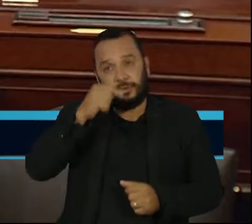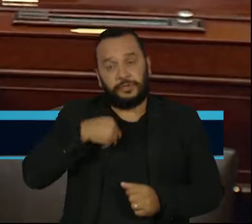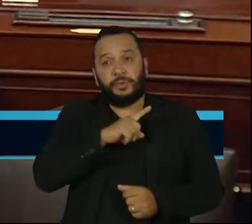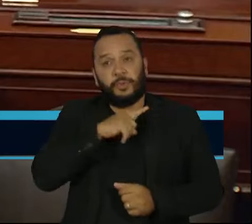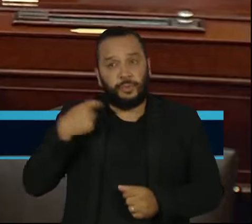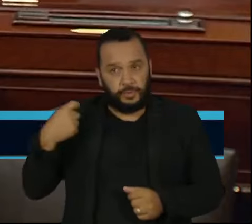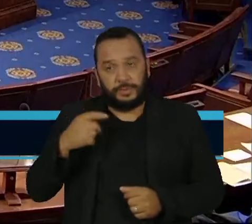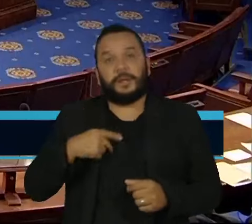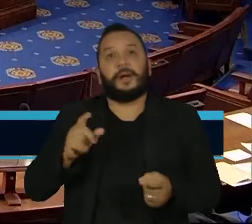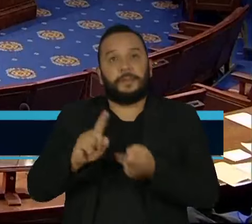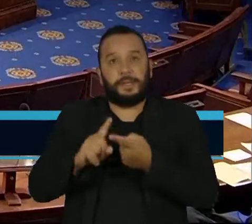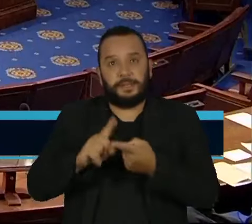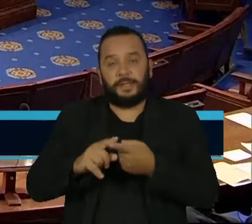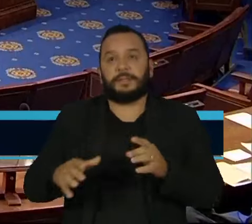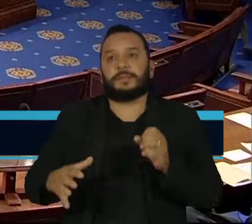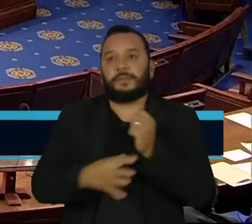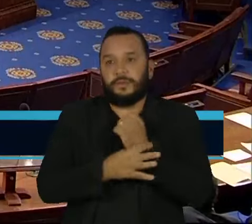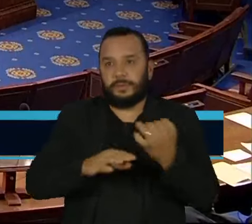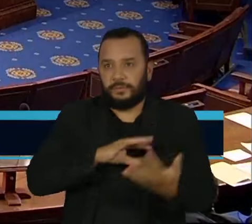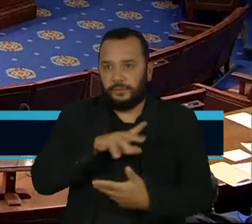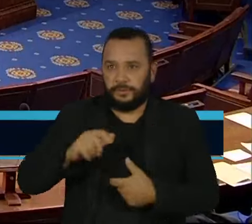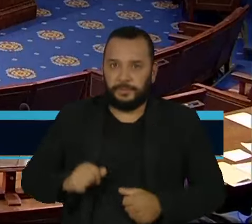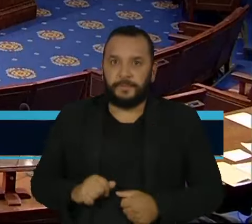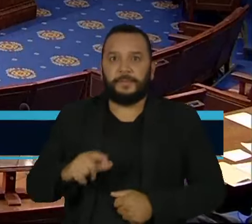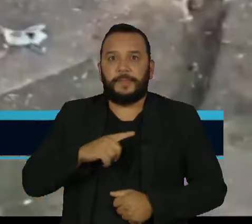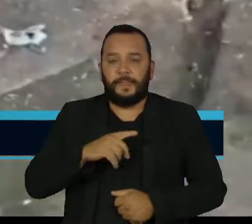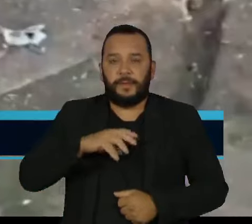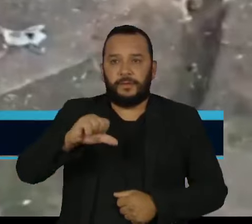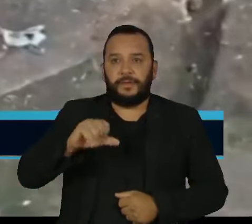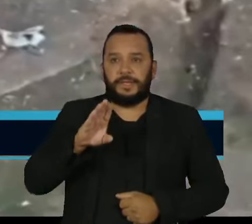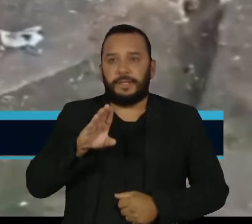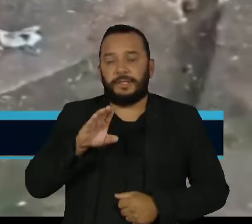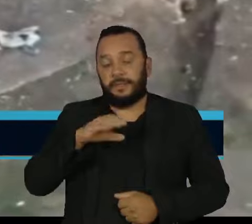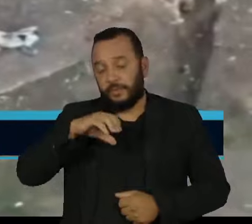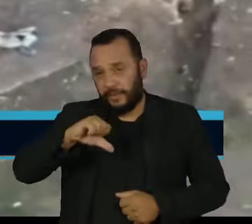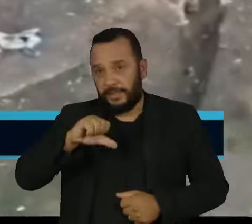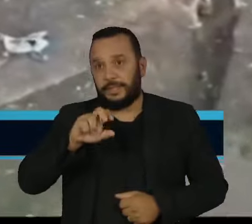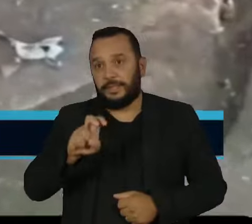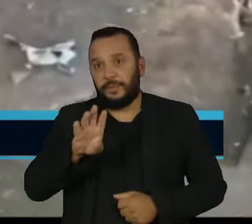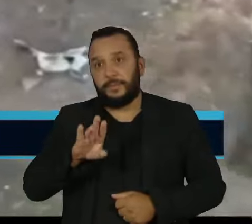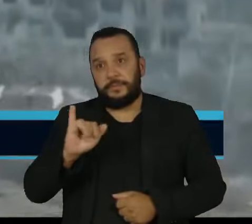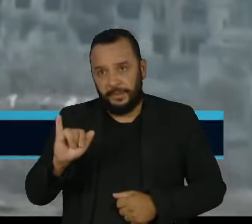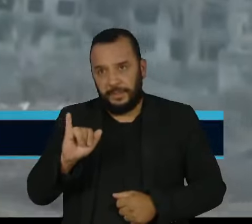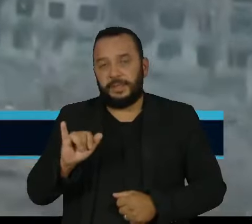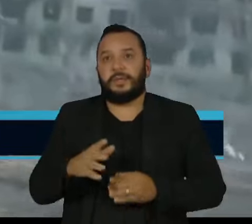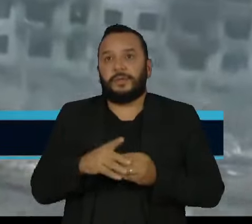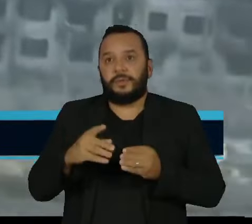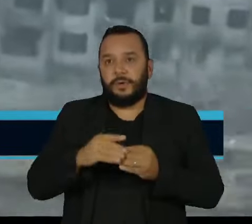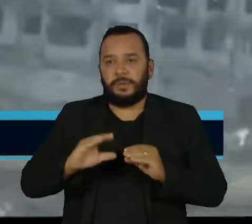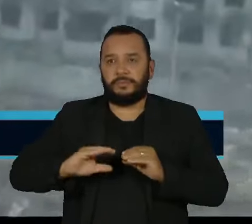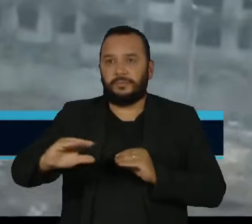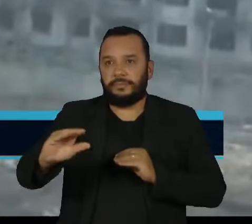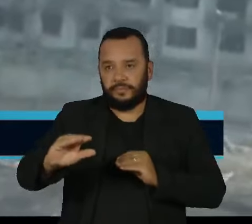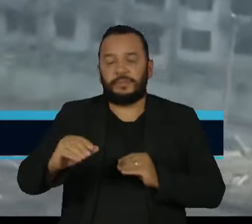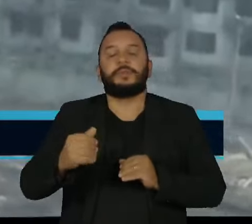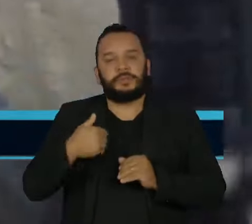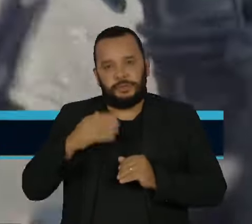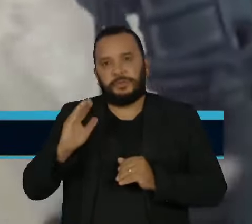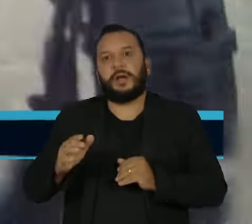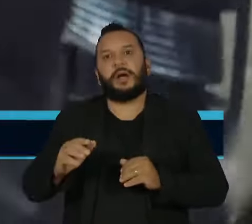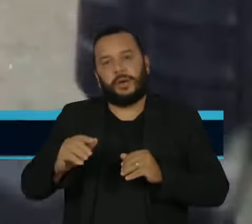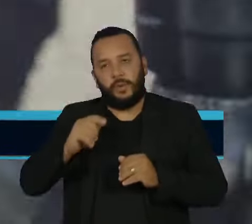ameaçar a segurança Mundial serão 95 Bilhões de Dólares divididos para financiar a guerra da Ucrânia contra os russos